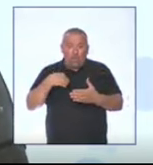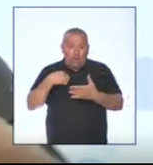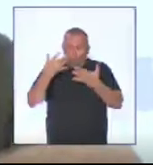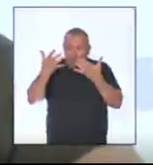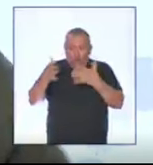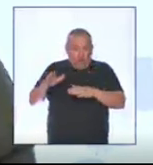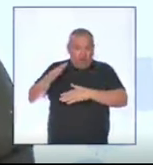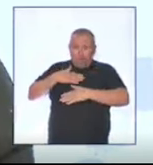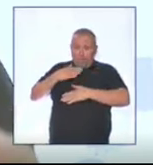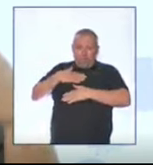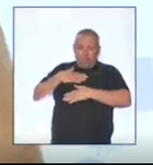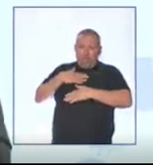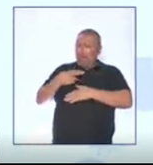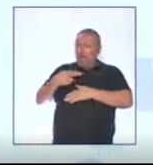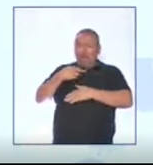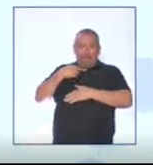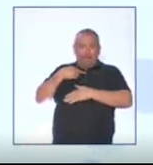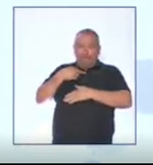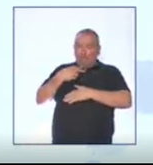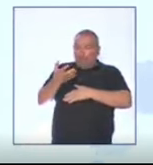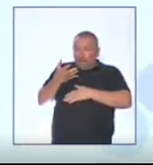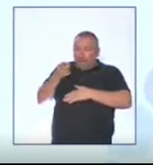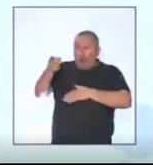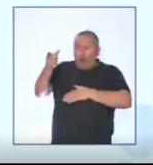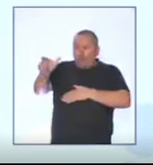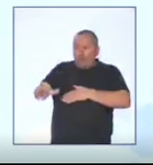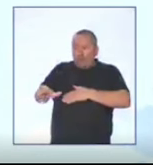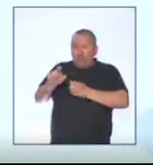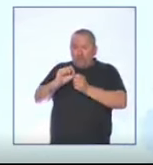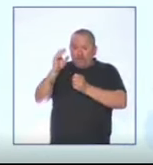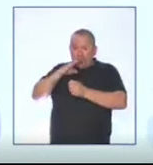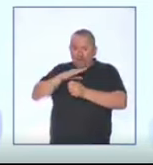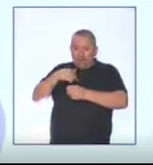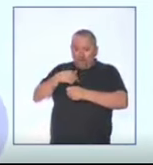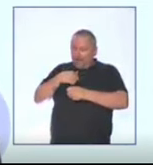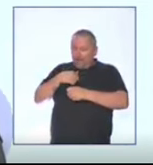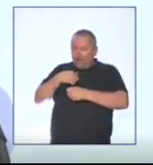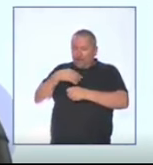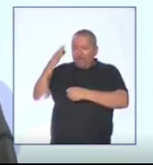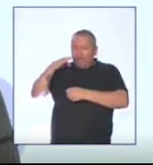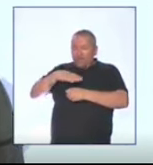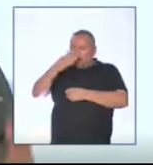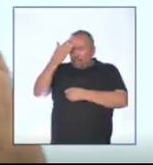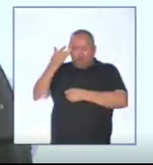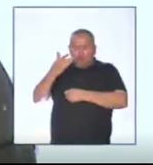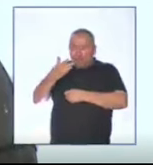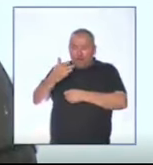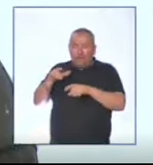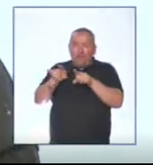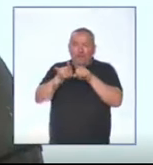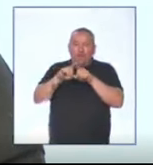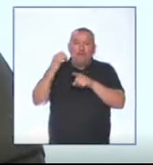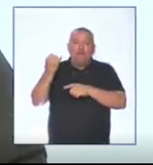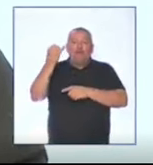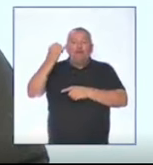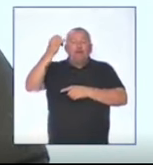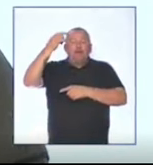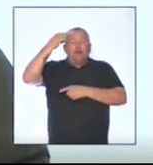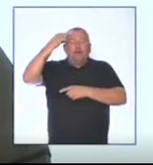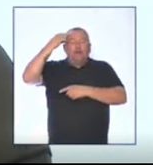nós, nós não podemos querer para o outro. É importante, então, que a gente reflita sobre as nossas ações, principalmente aqui no espaço que